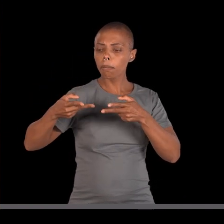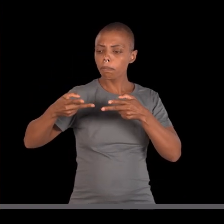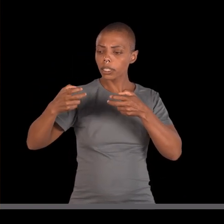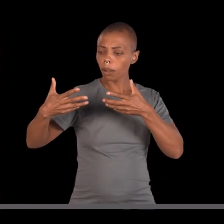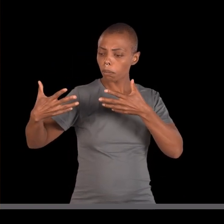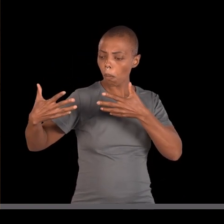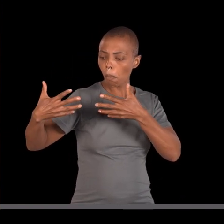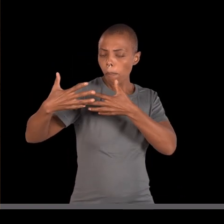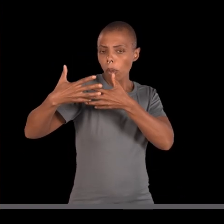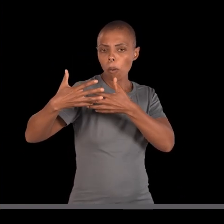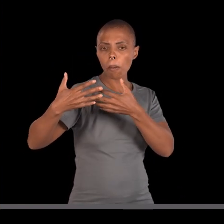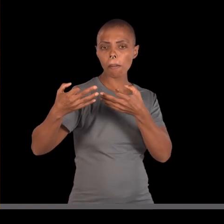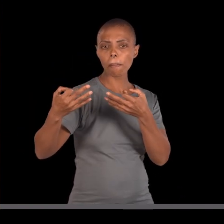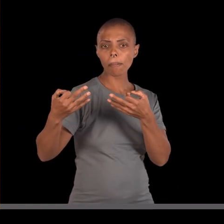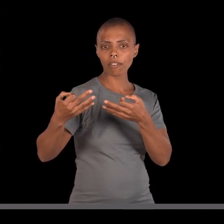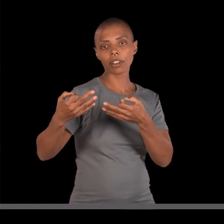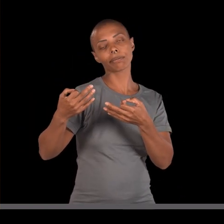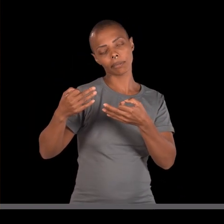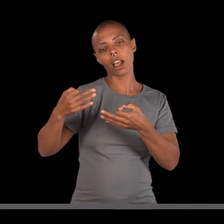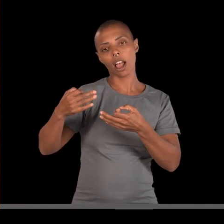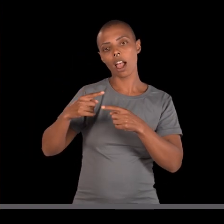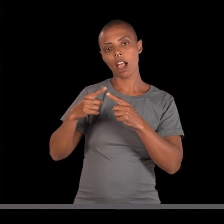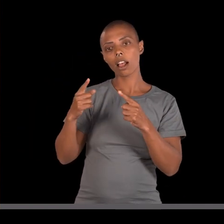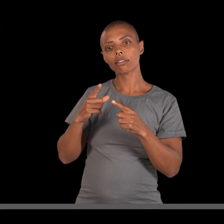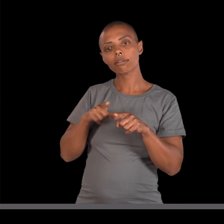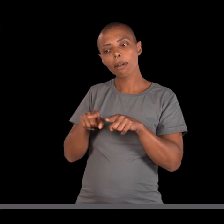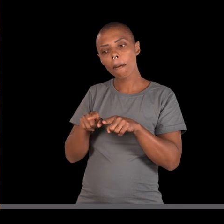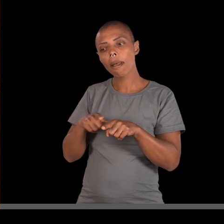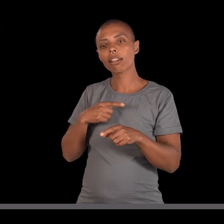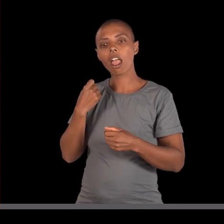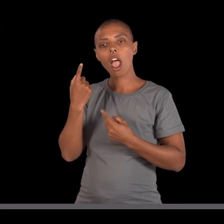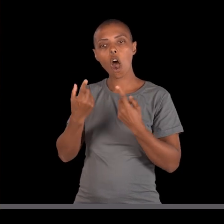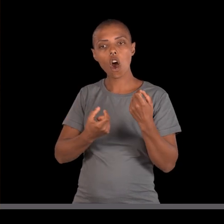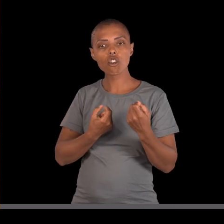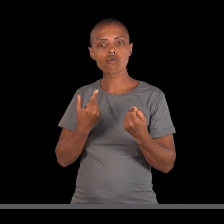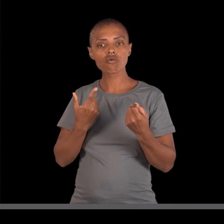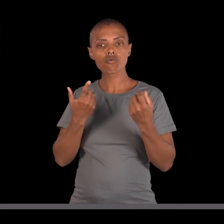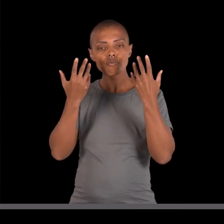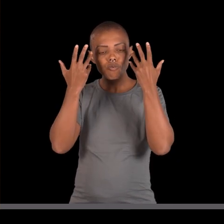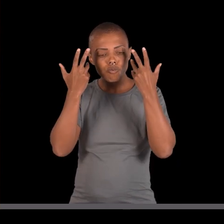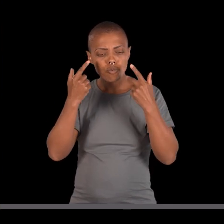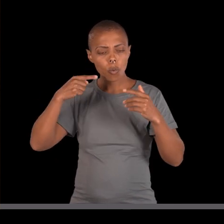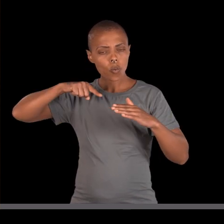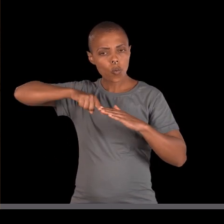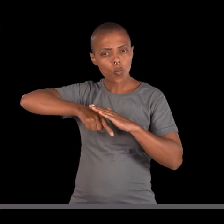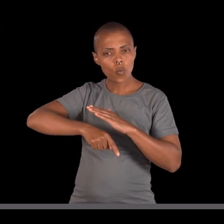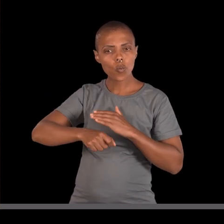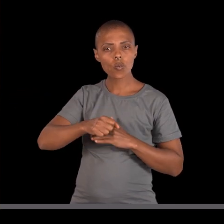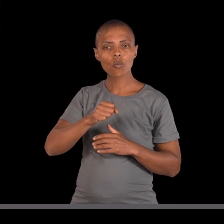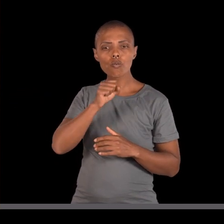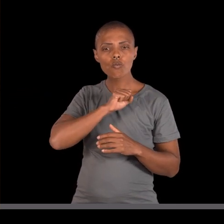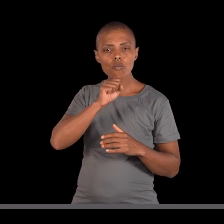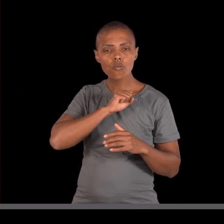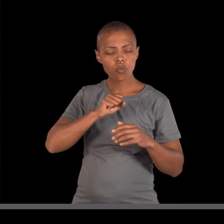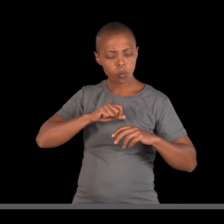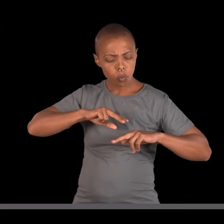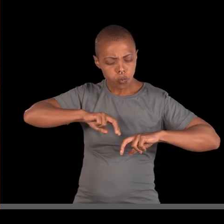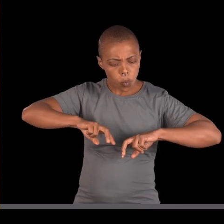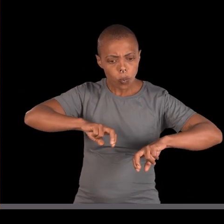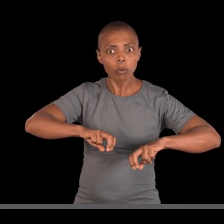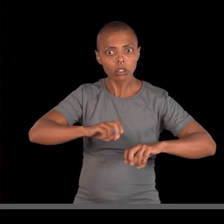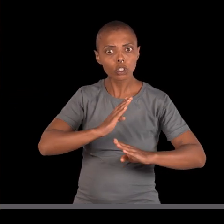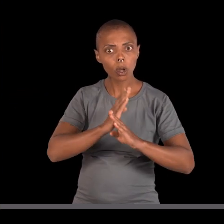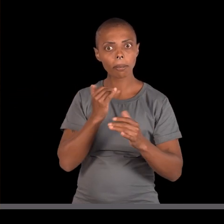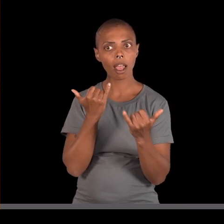encaixe perfeito dos litorais, também por fósseis, né, e outras formas aí de análise, né? Quem fez a teoria